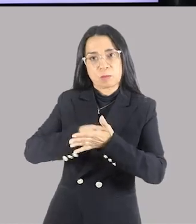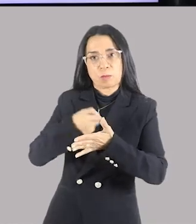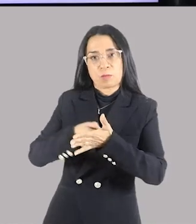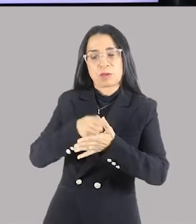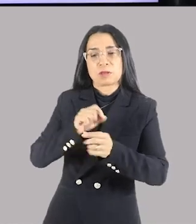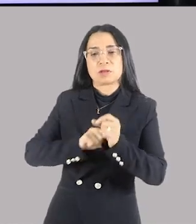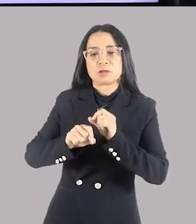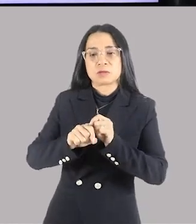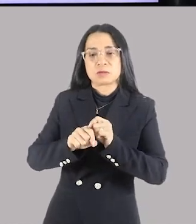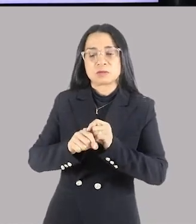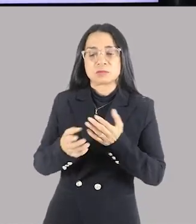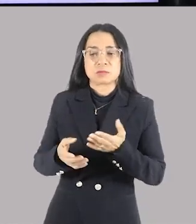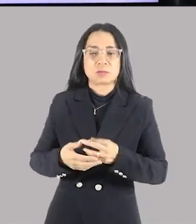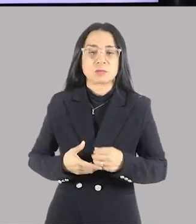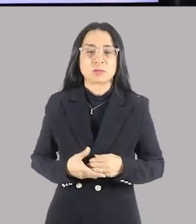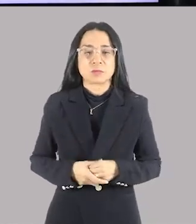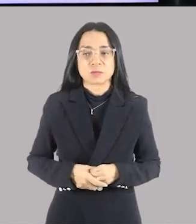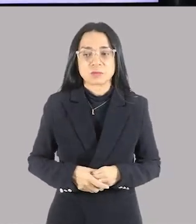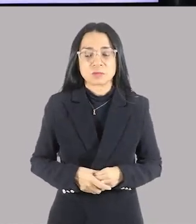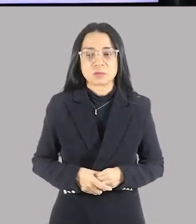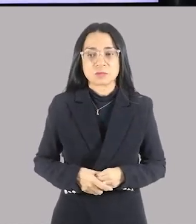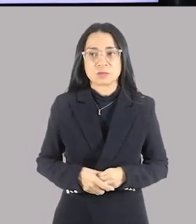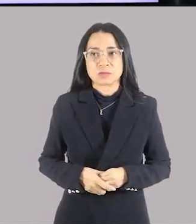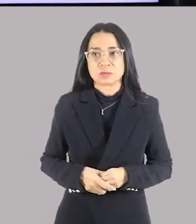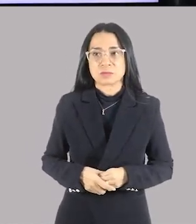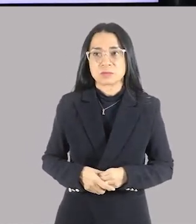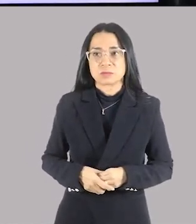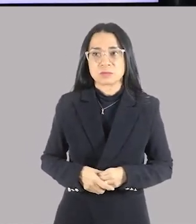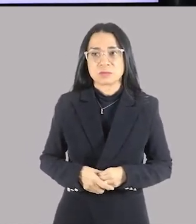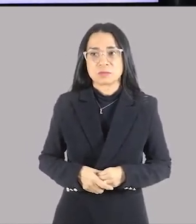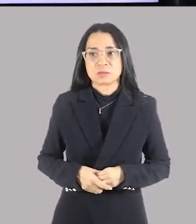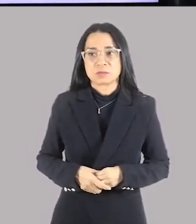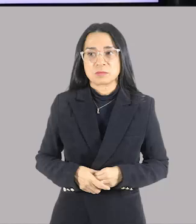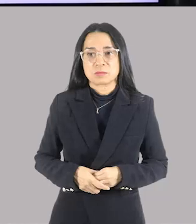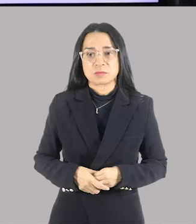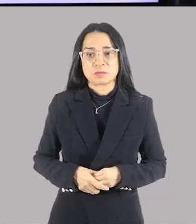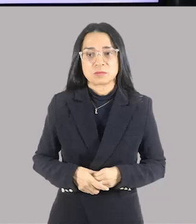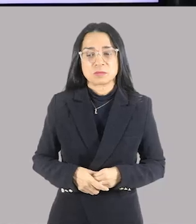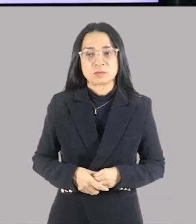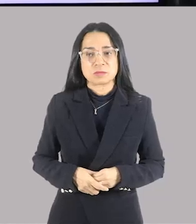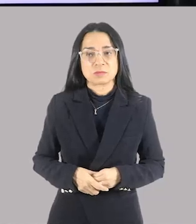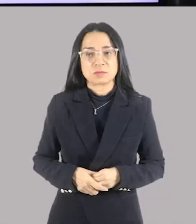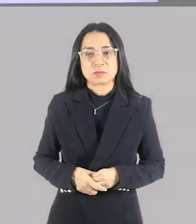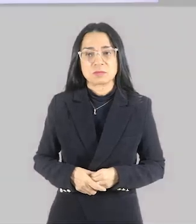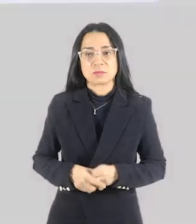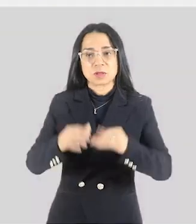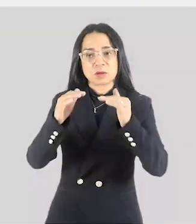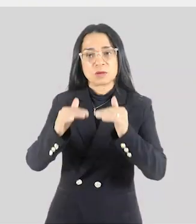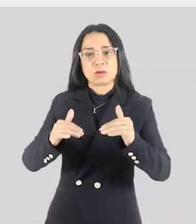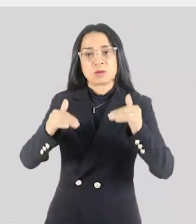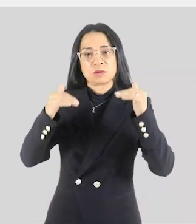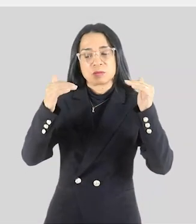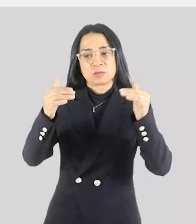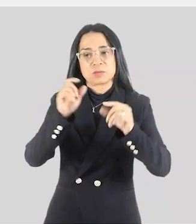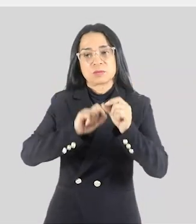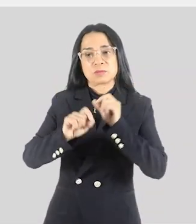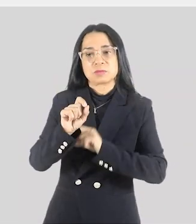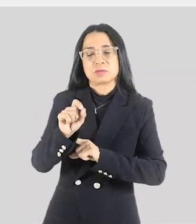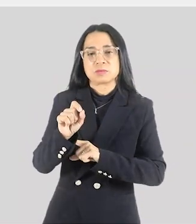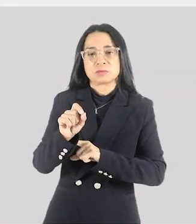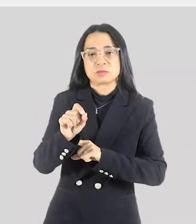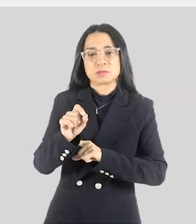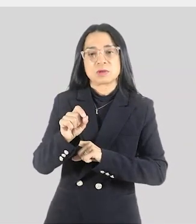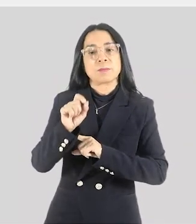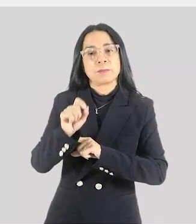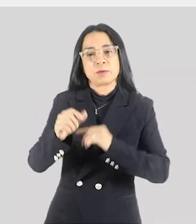obrigações, os seus adimplementos, ok? Seus pagamentos. Já os órgãos superiores, pessoal, são órgãos que